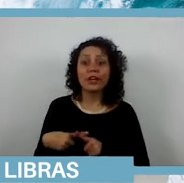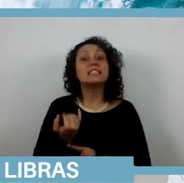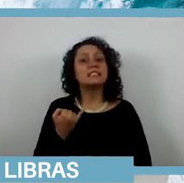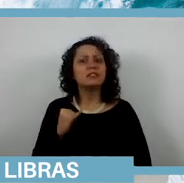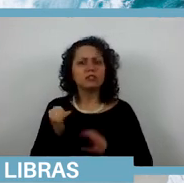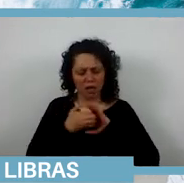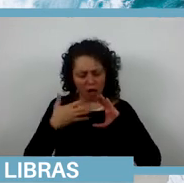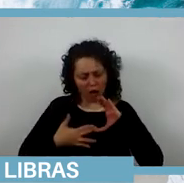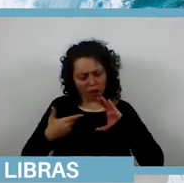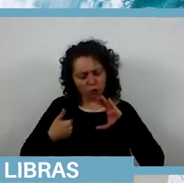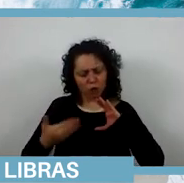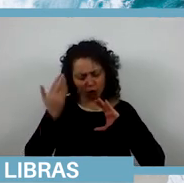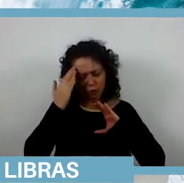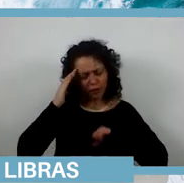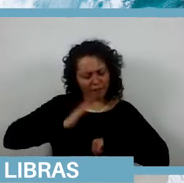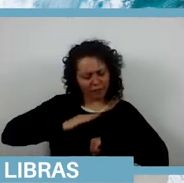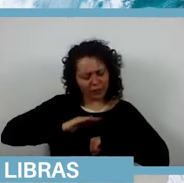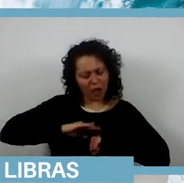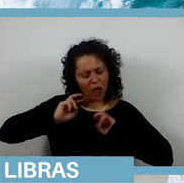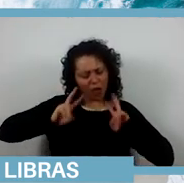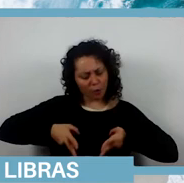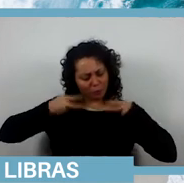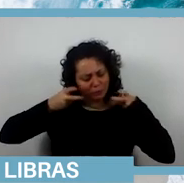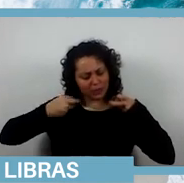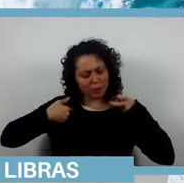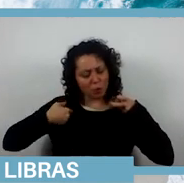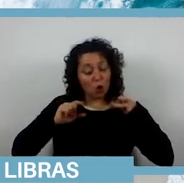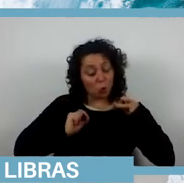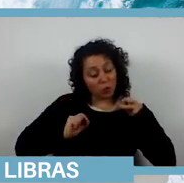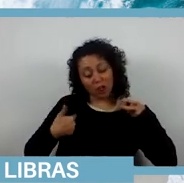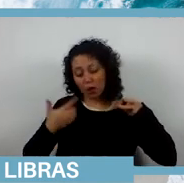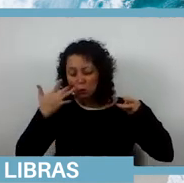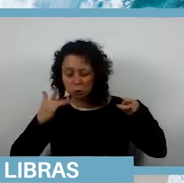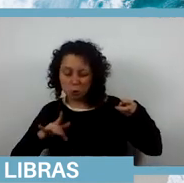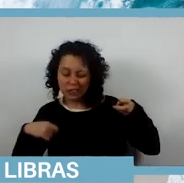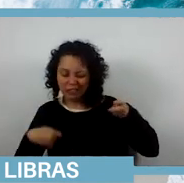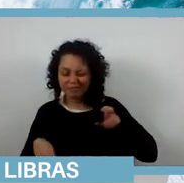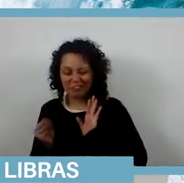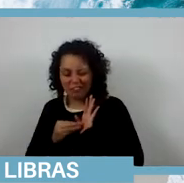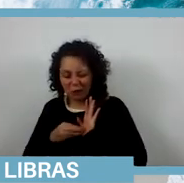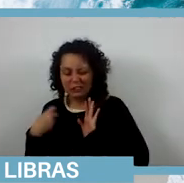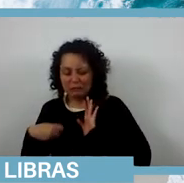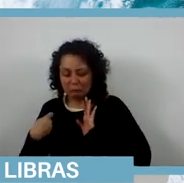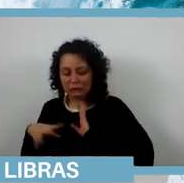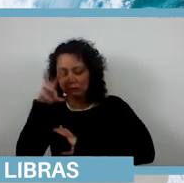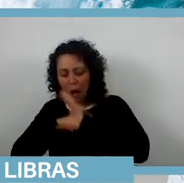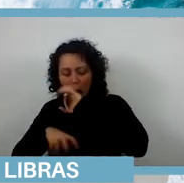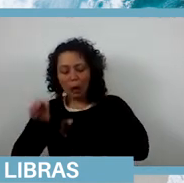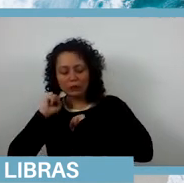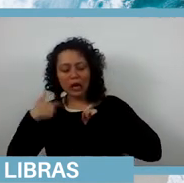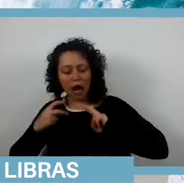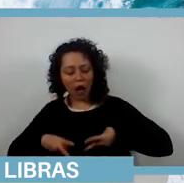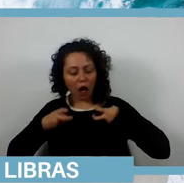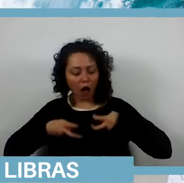as nossas próprias habilidades e também as nossas falhas e aonde que a gente precisa e complementar né Então essa é uma coisa que eu também acho super